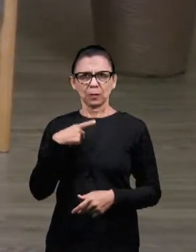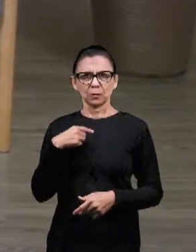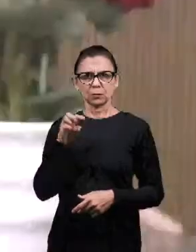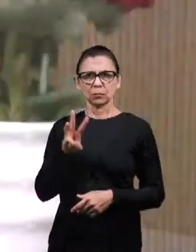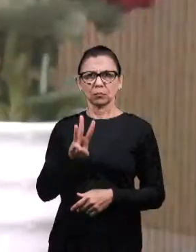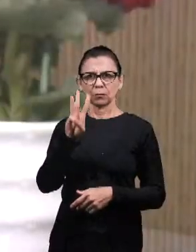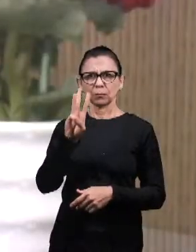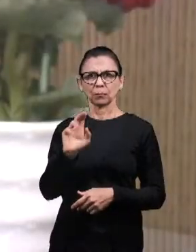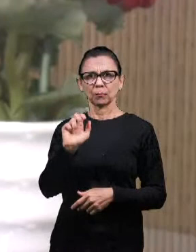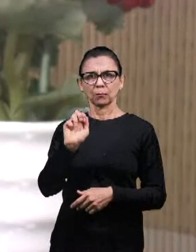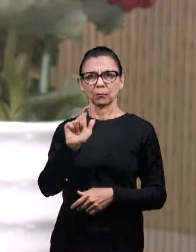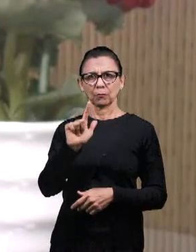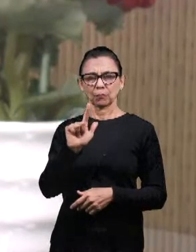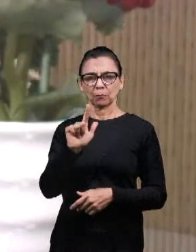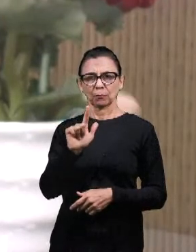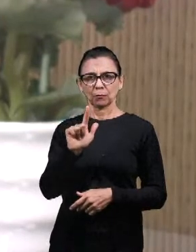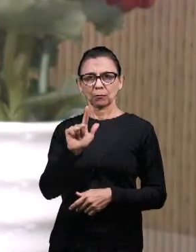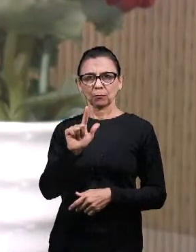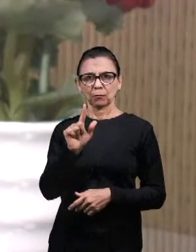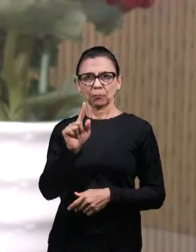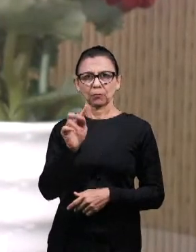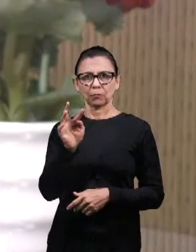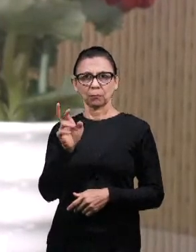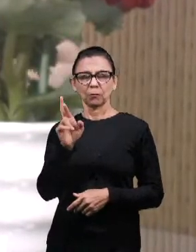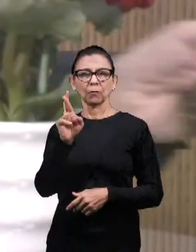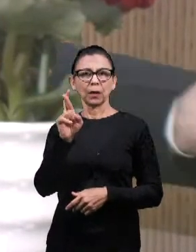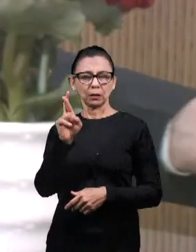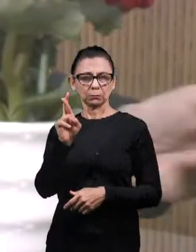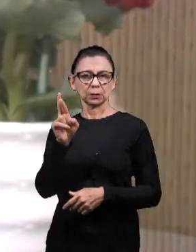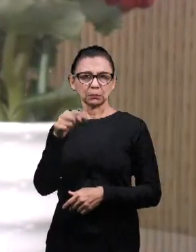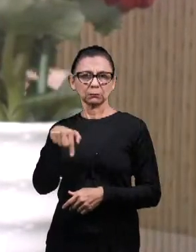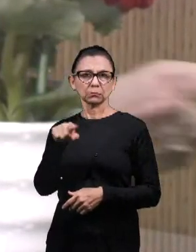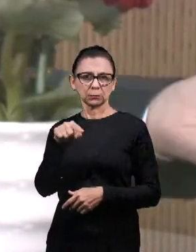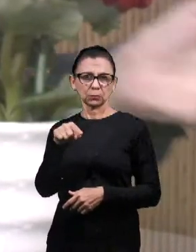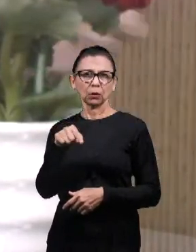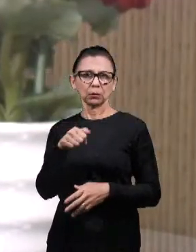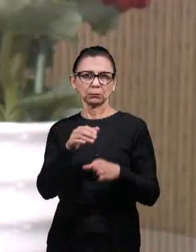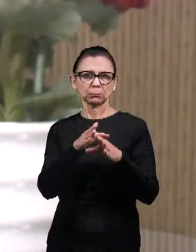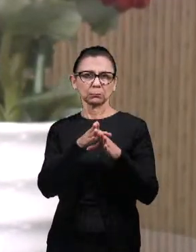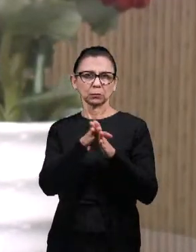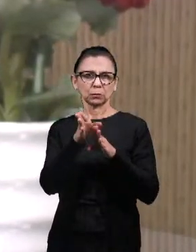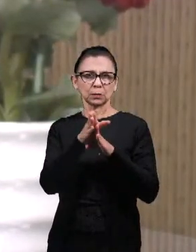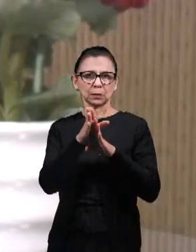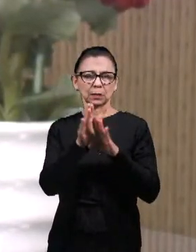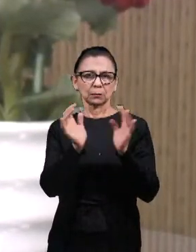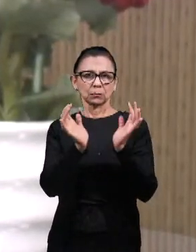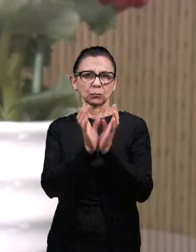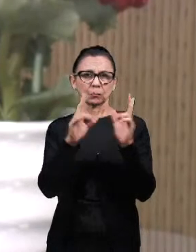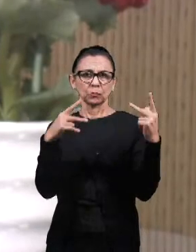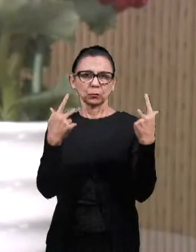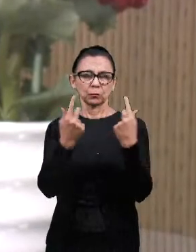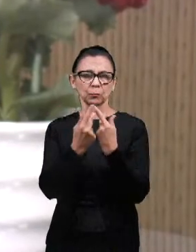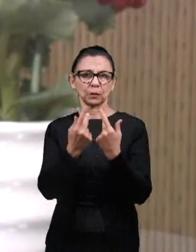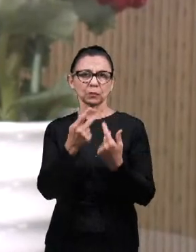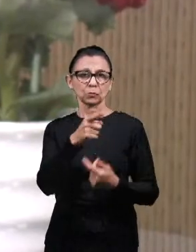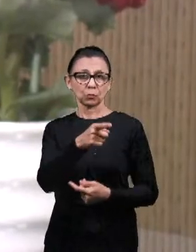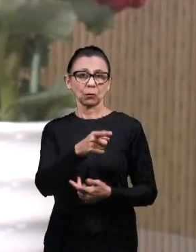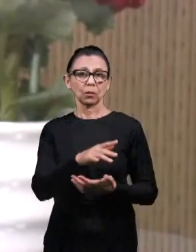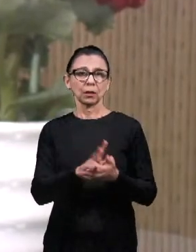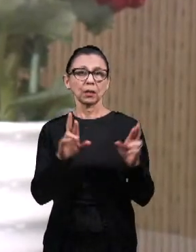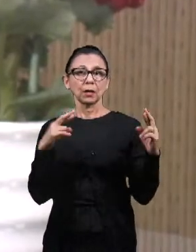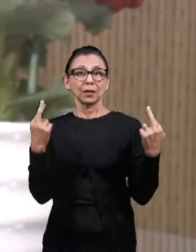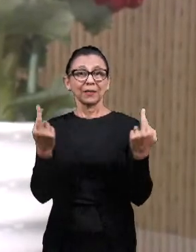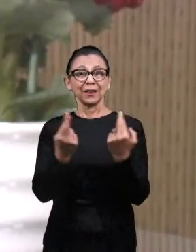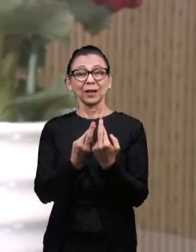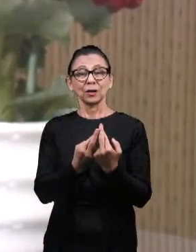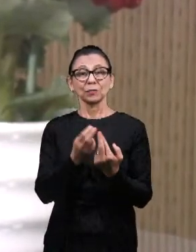que estamos ali, somos do Conselho no Rio de Janeiro, nós fizemos uma reunião de jovens com mais de 2 mil jovens. 12 mil jovens